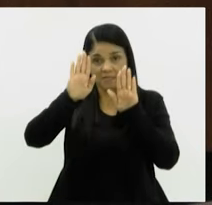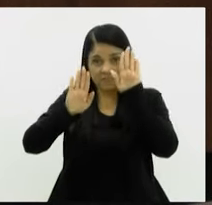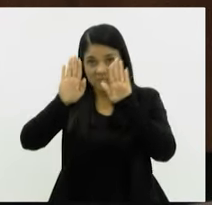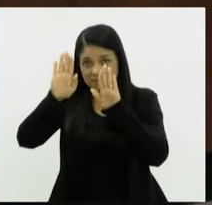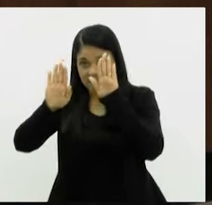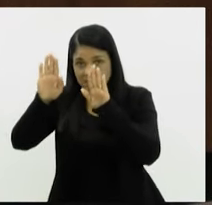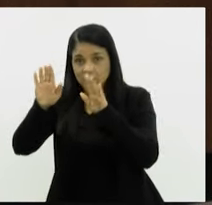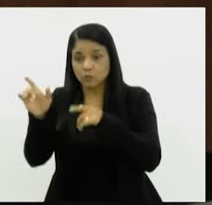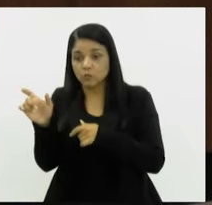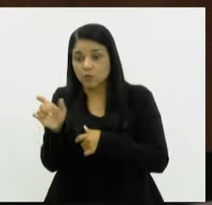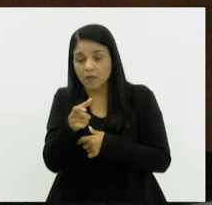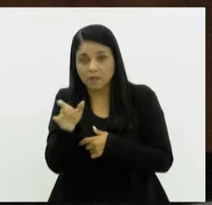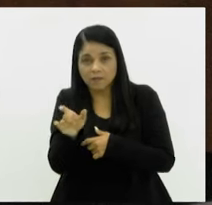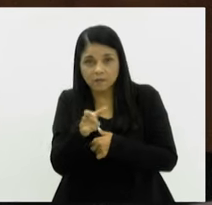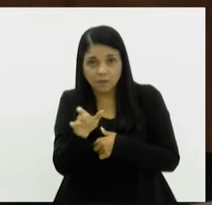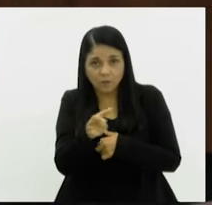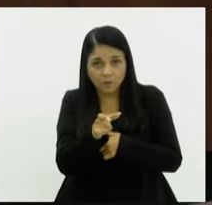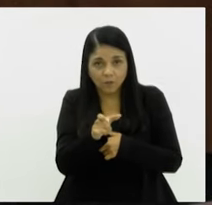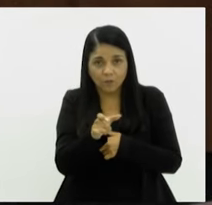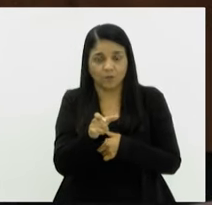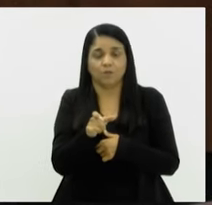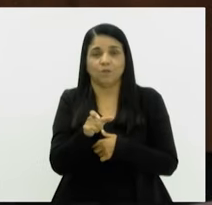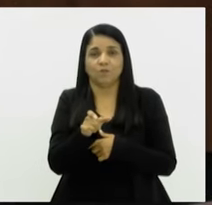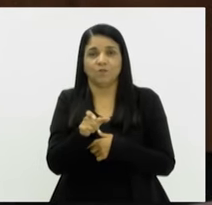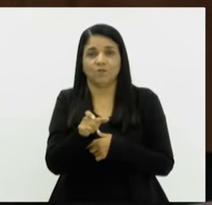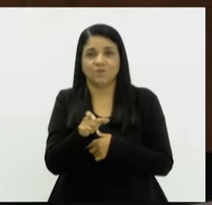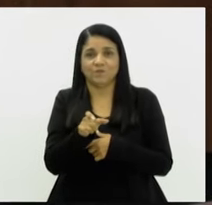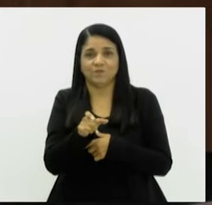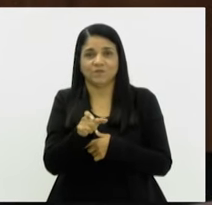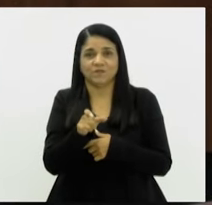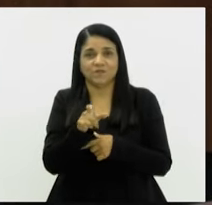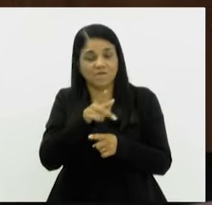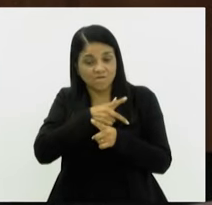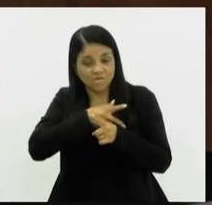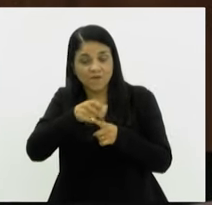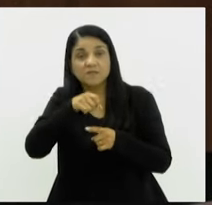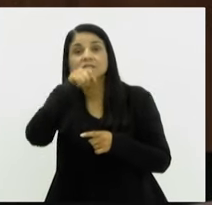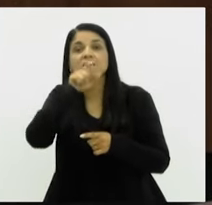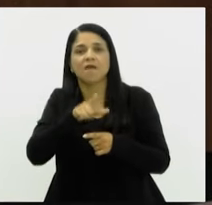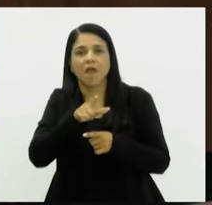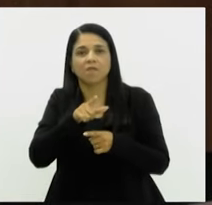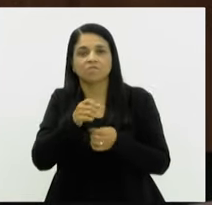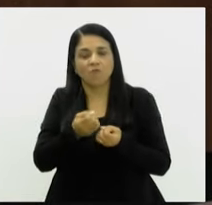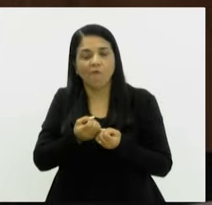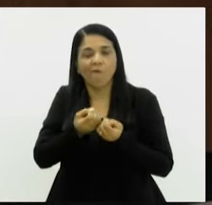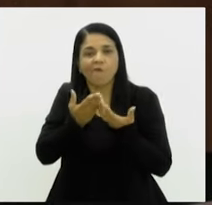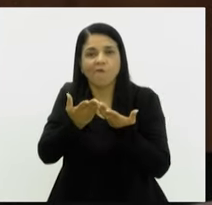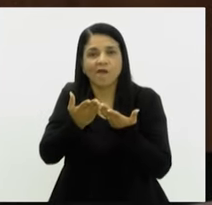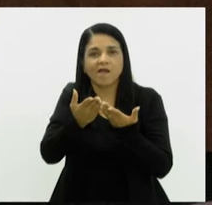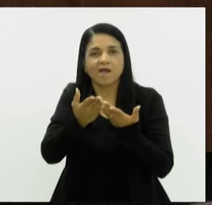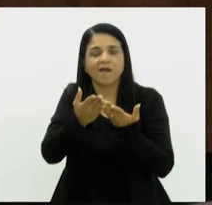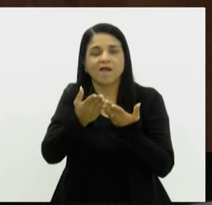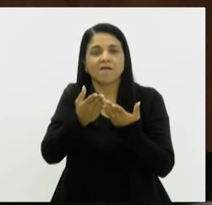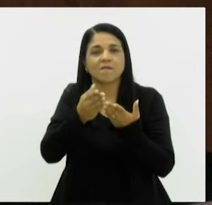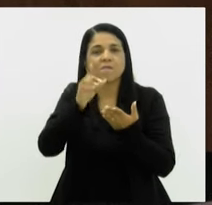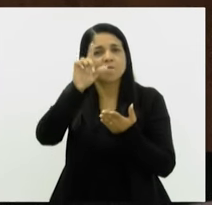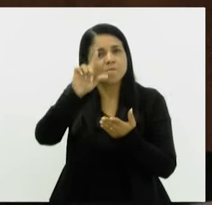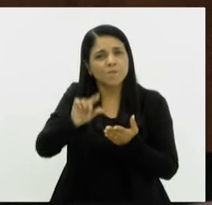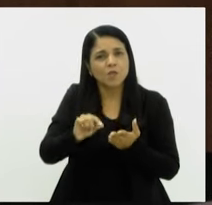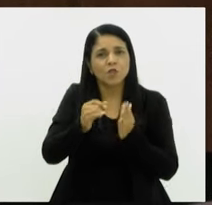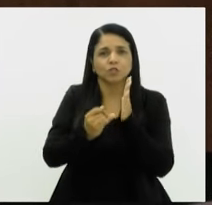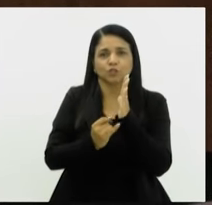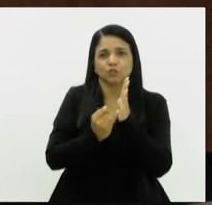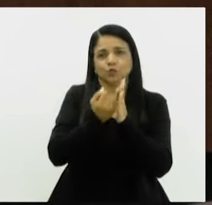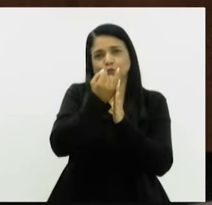desses cartões, mas vence aquele que oferta uma menor taxa de juros